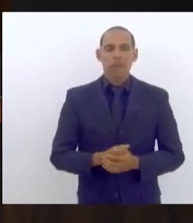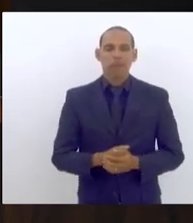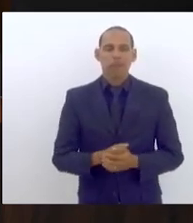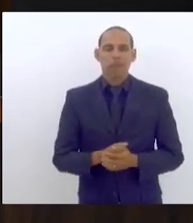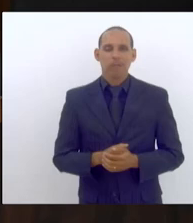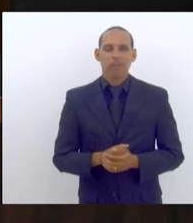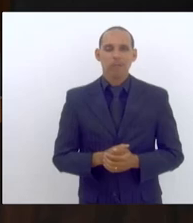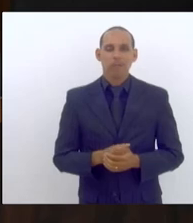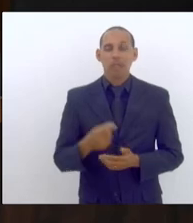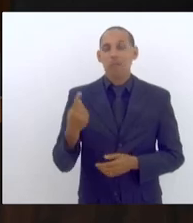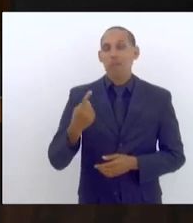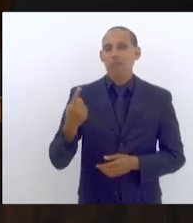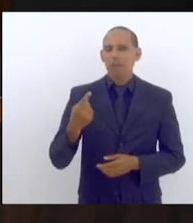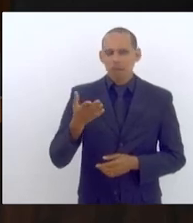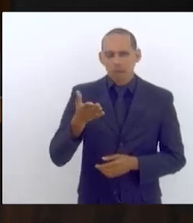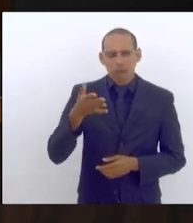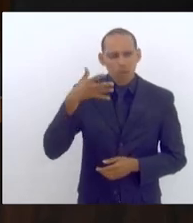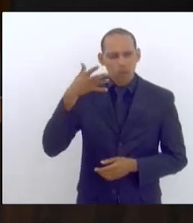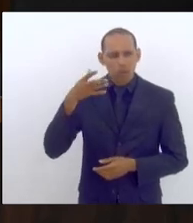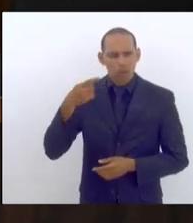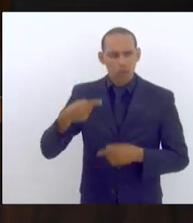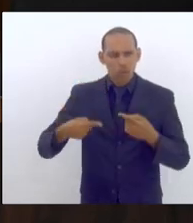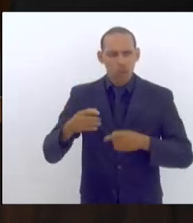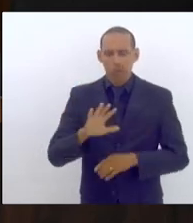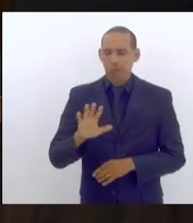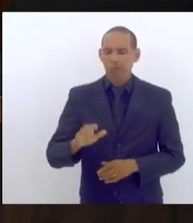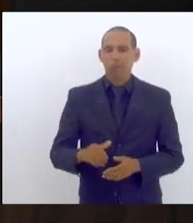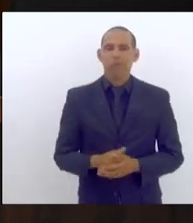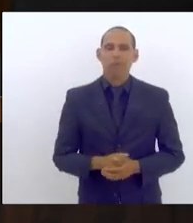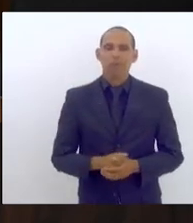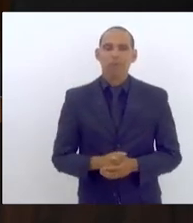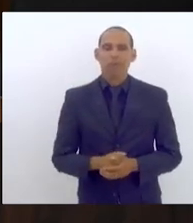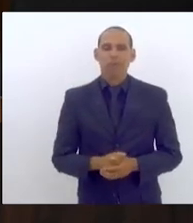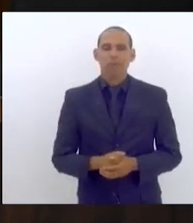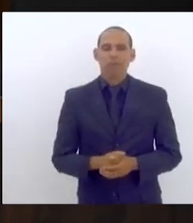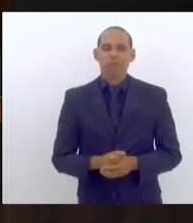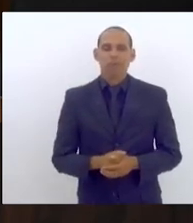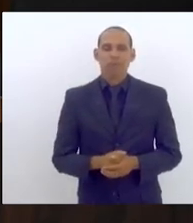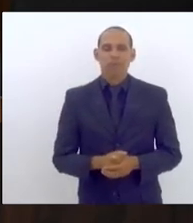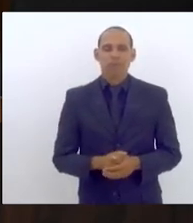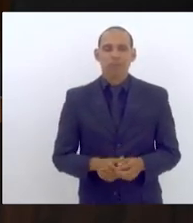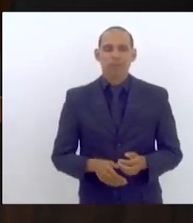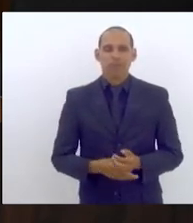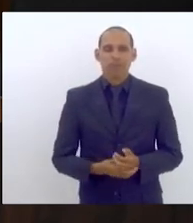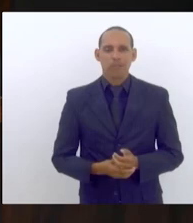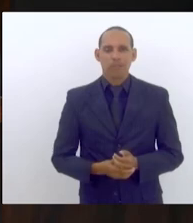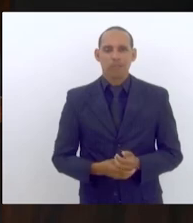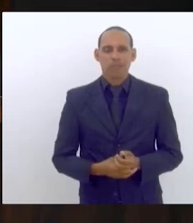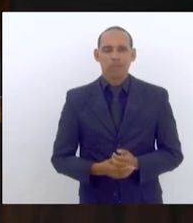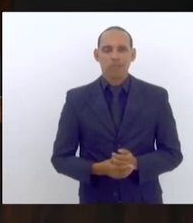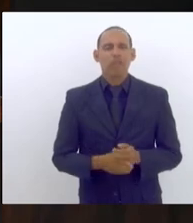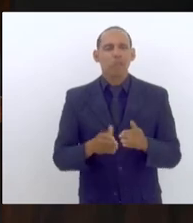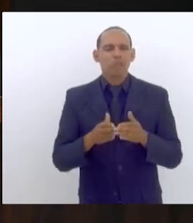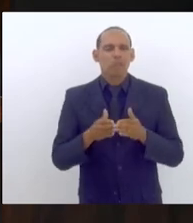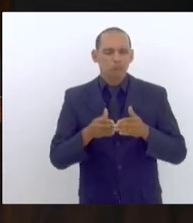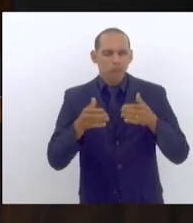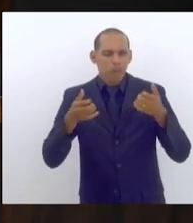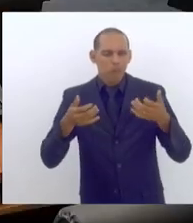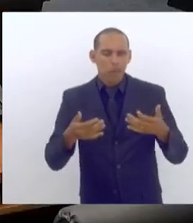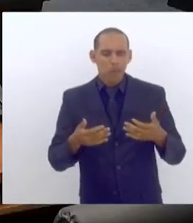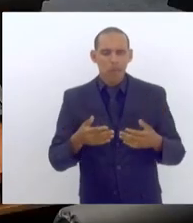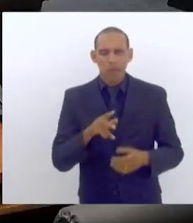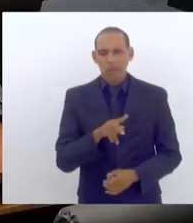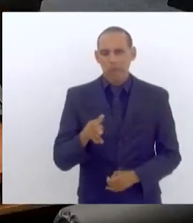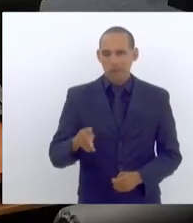Em primeiro, para discutir, deputada? Não. Está em votação, como é que eu discuti? Som pela ordem, senhora presidenta.